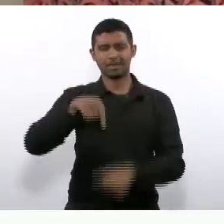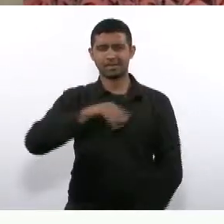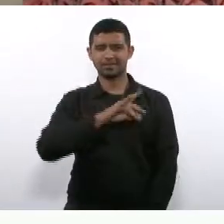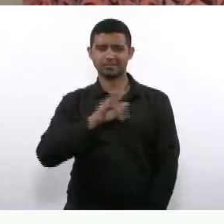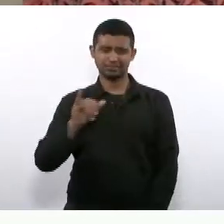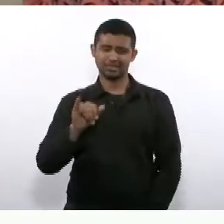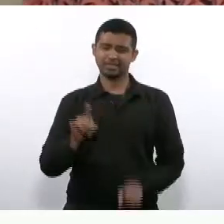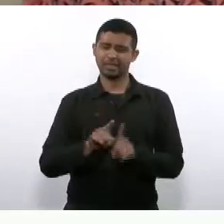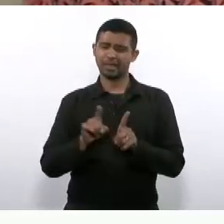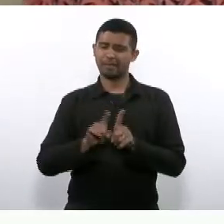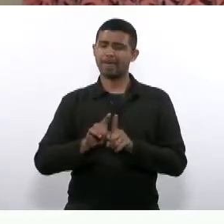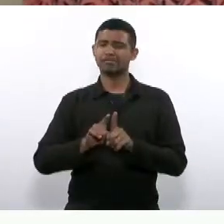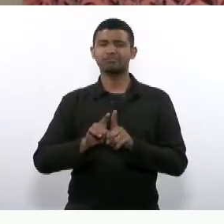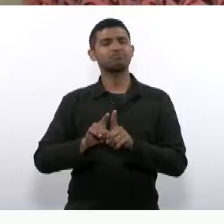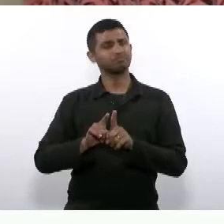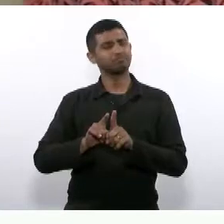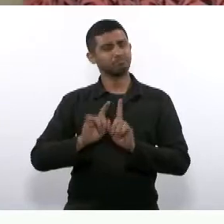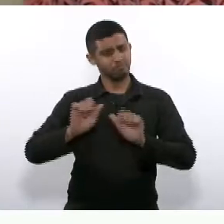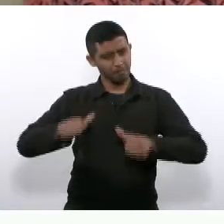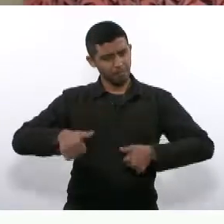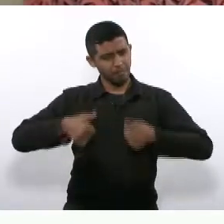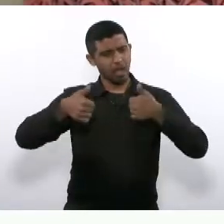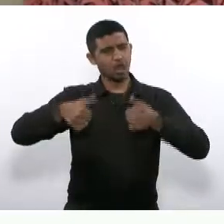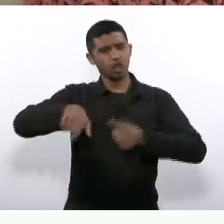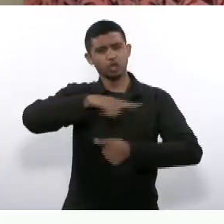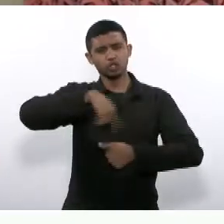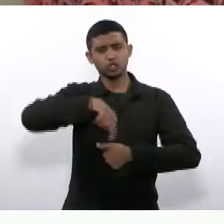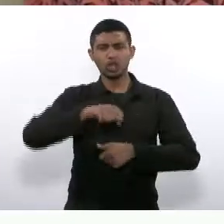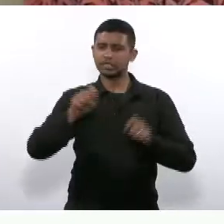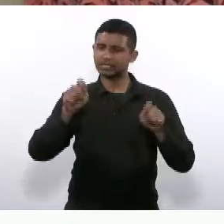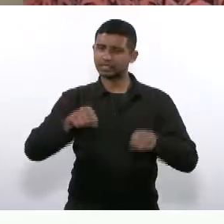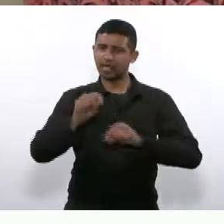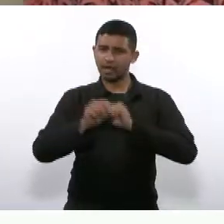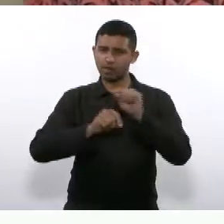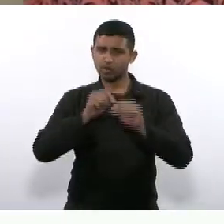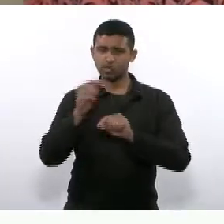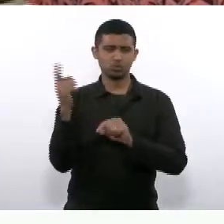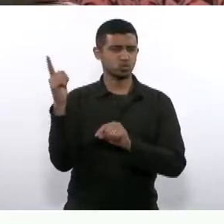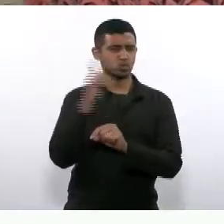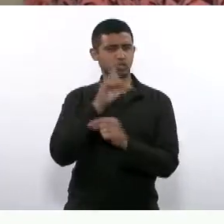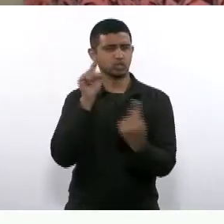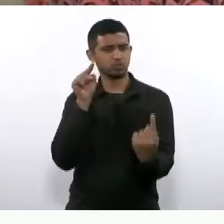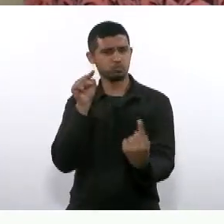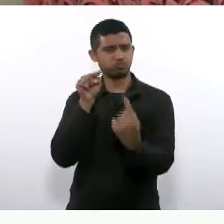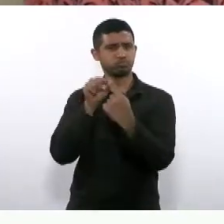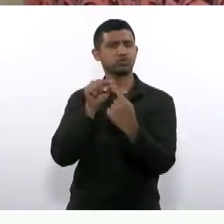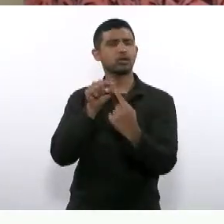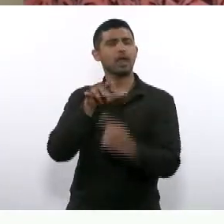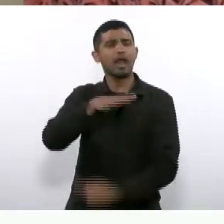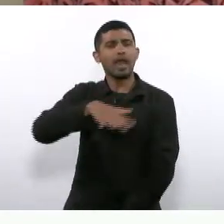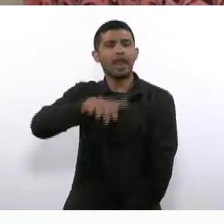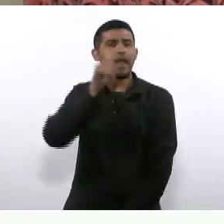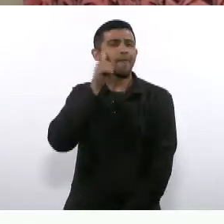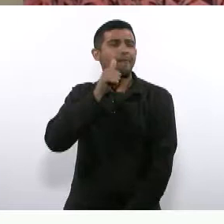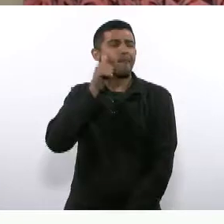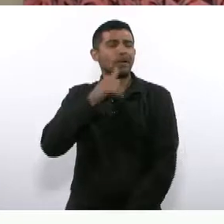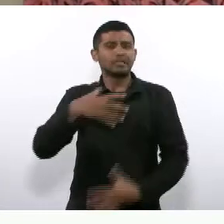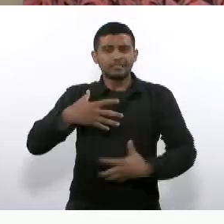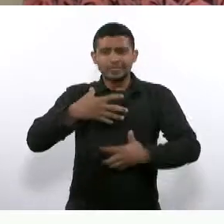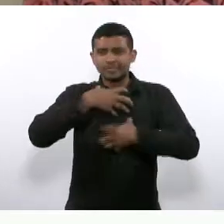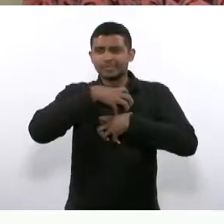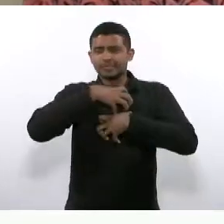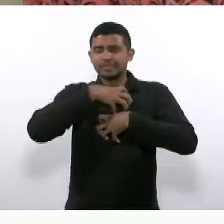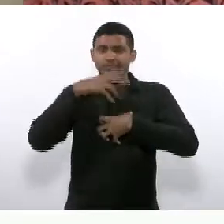e qualifica ainda mais para que a gente possa atingir e impactar as mulheres que são mais vulnerabilizadas